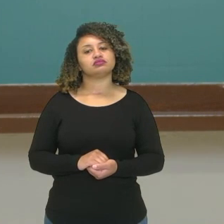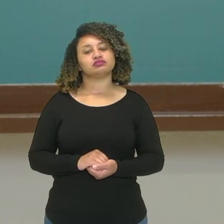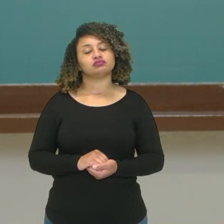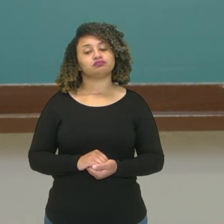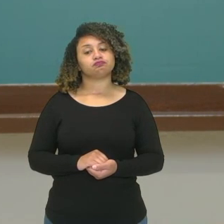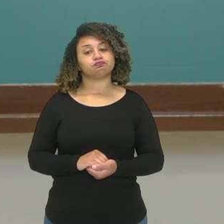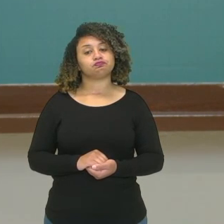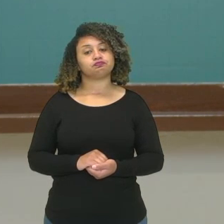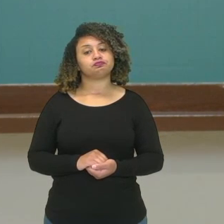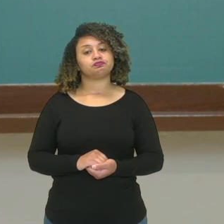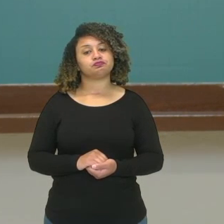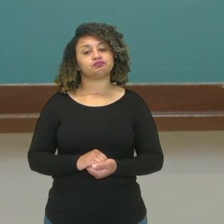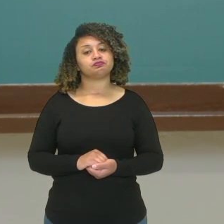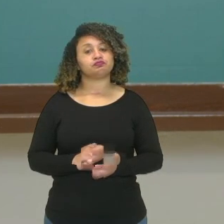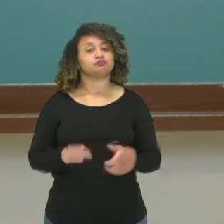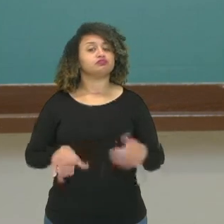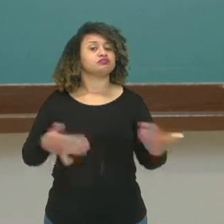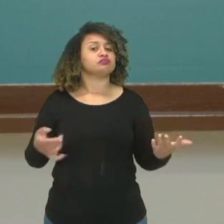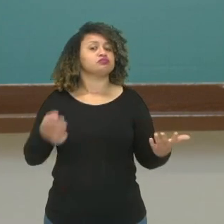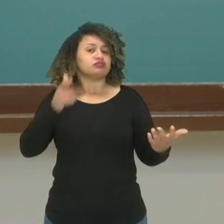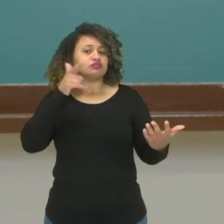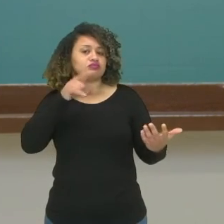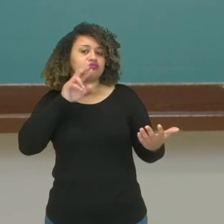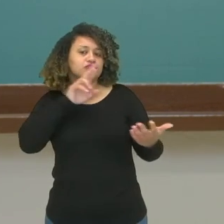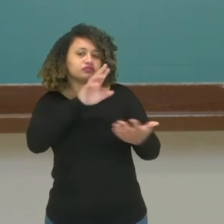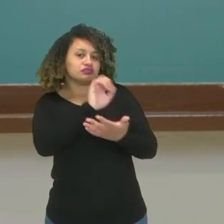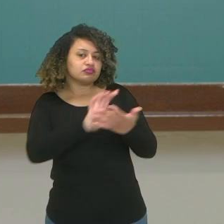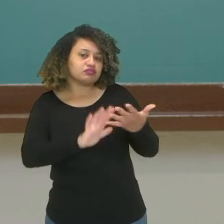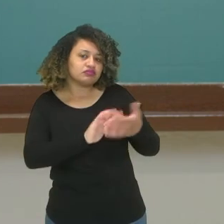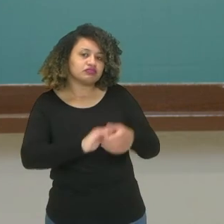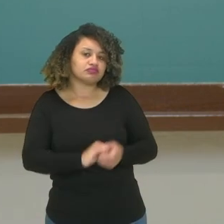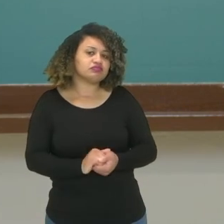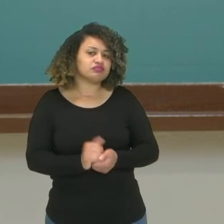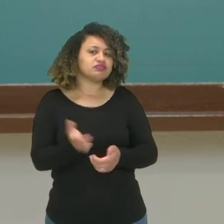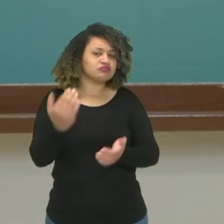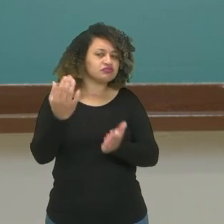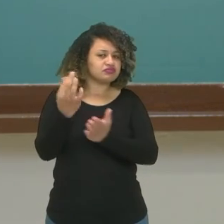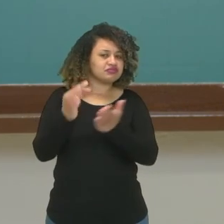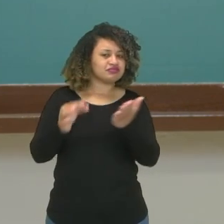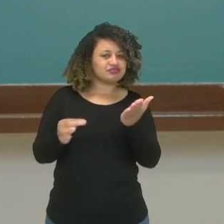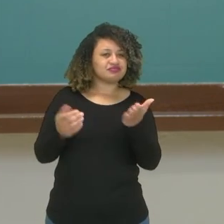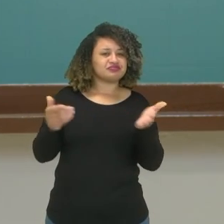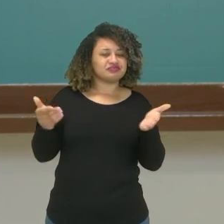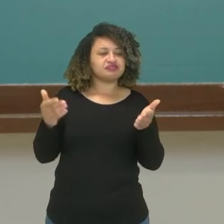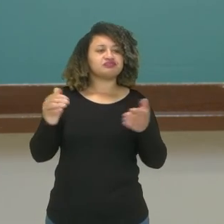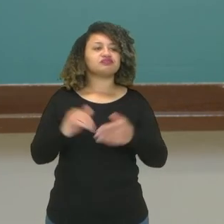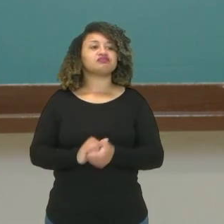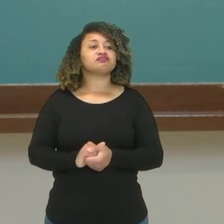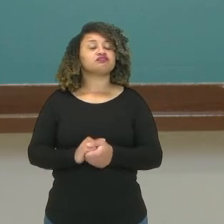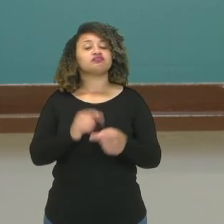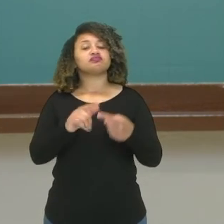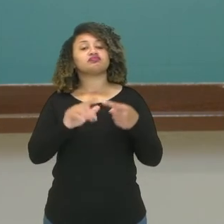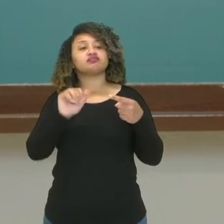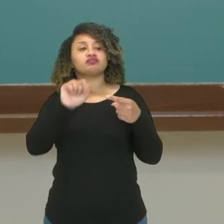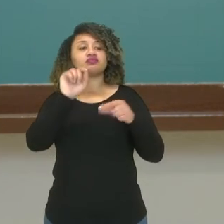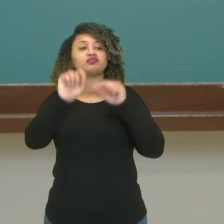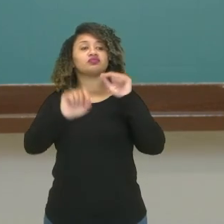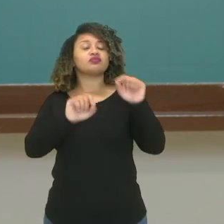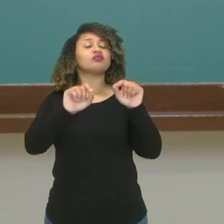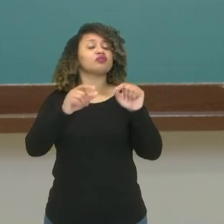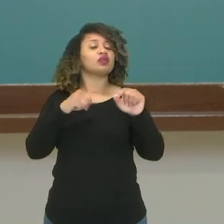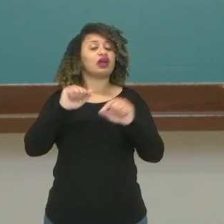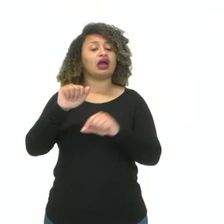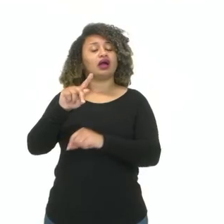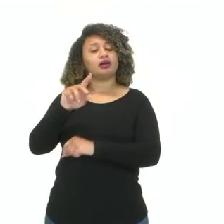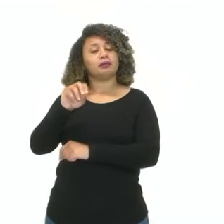Voltei. Você conseguiu resolver a questão? Vamos gabaritar. Ó, na letra A, apologia